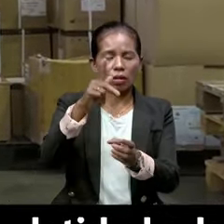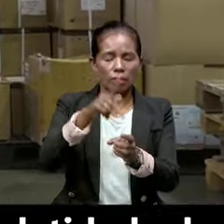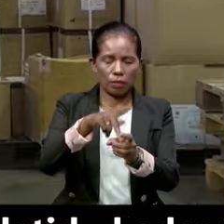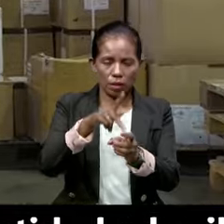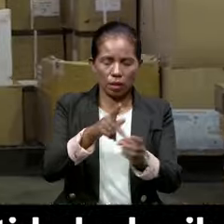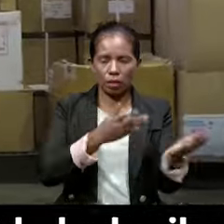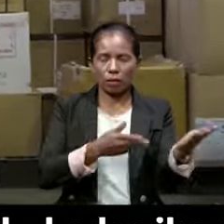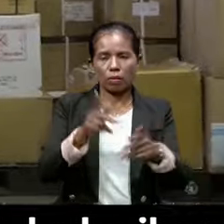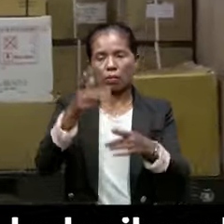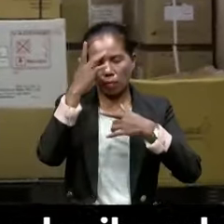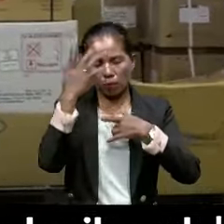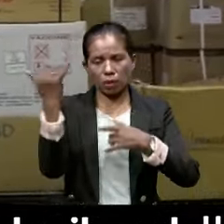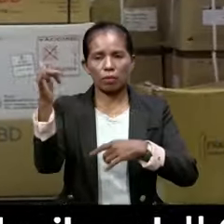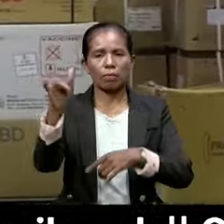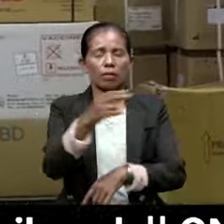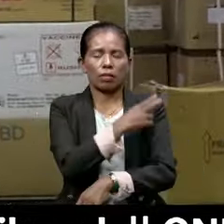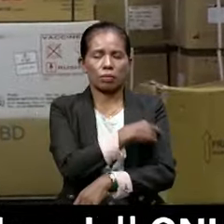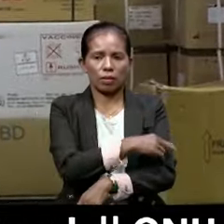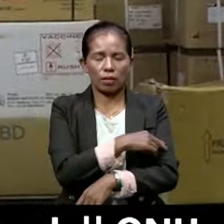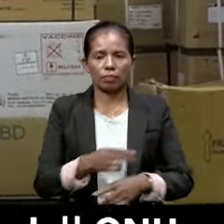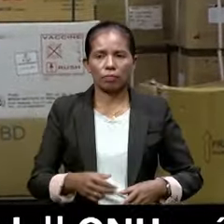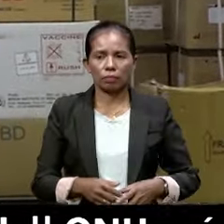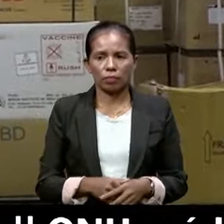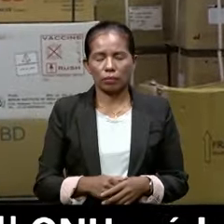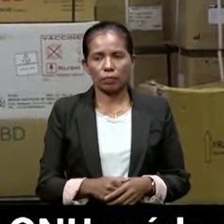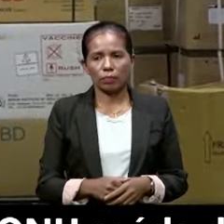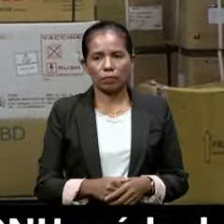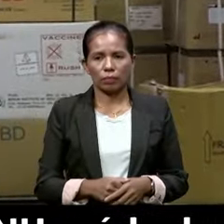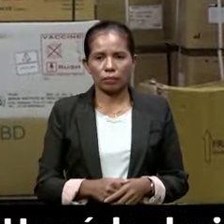paciente ba facilidade saúde. Santina de Jesus, Marito da Costa, GMN.